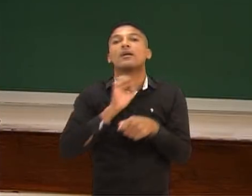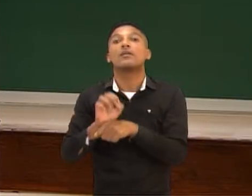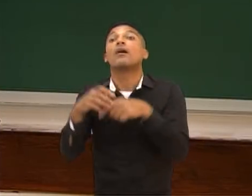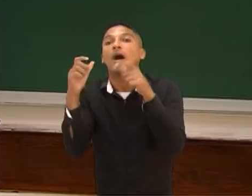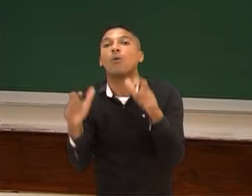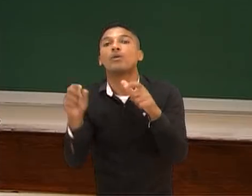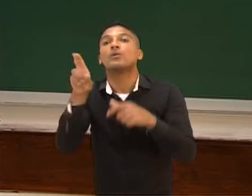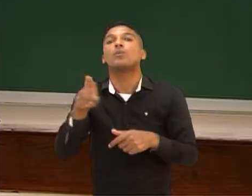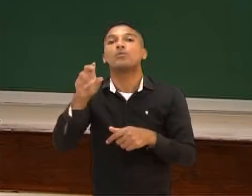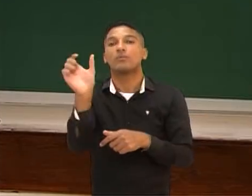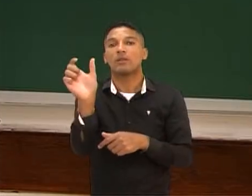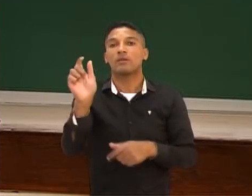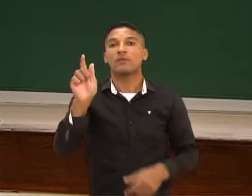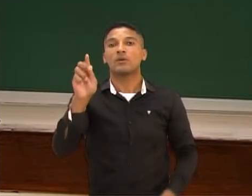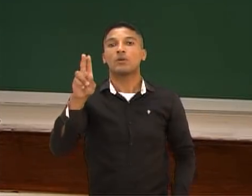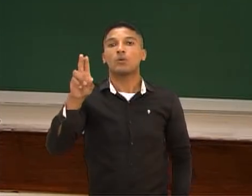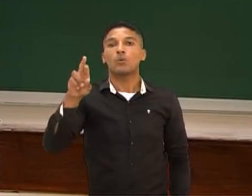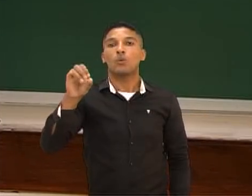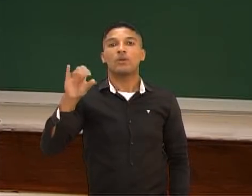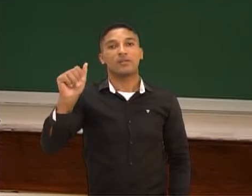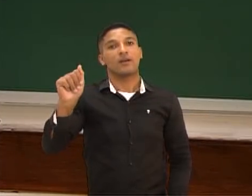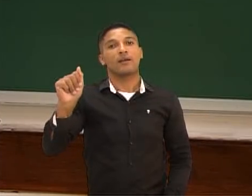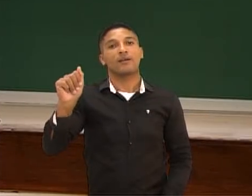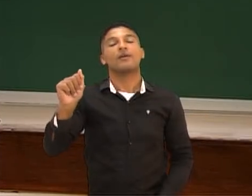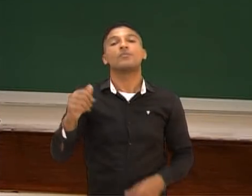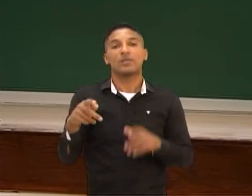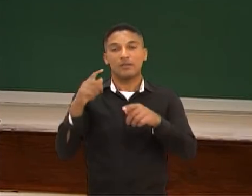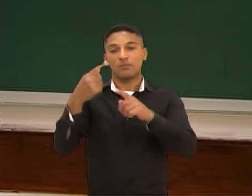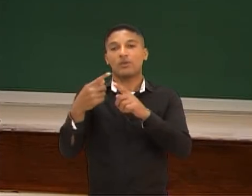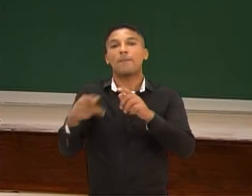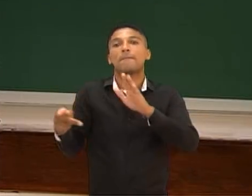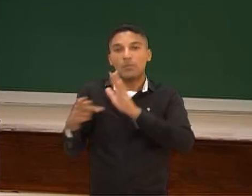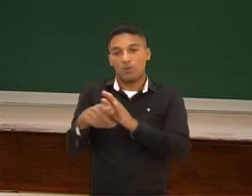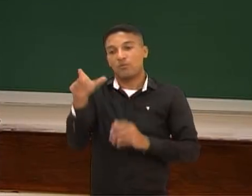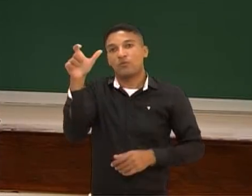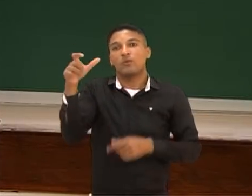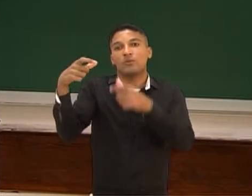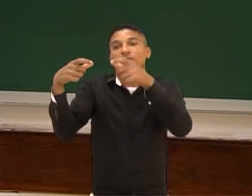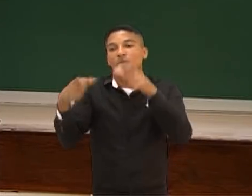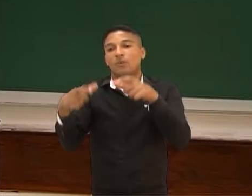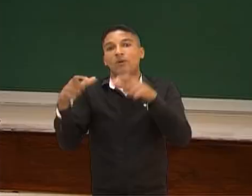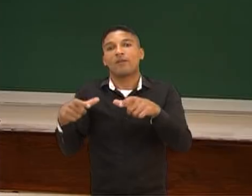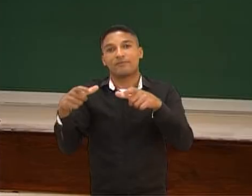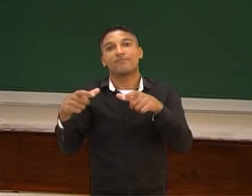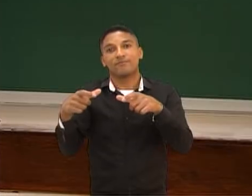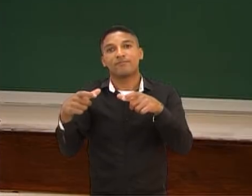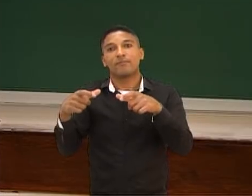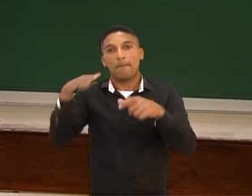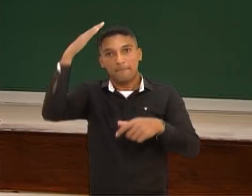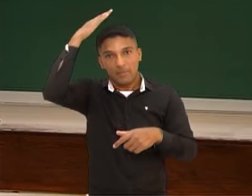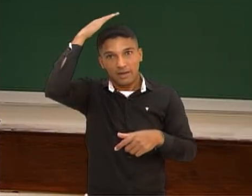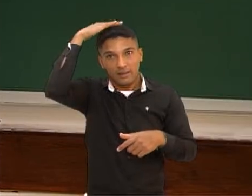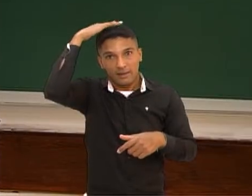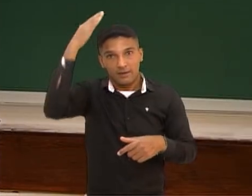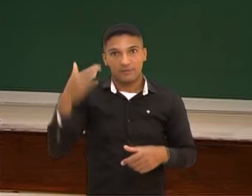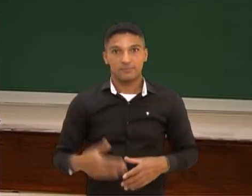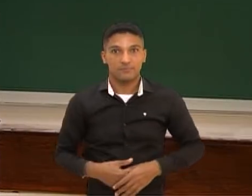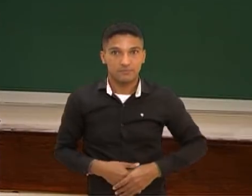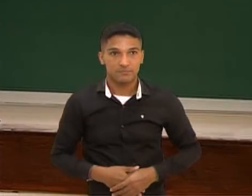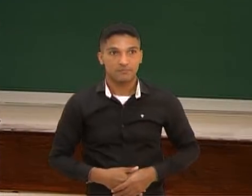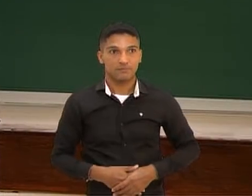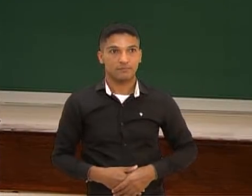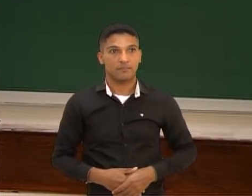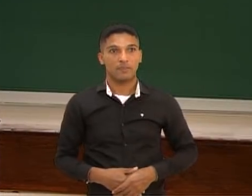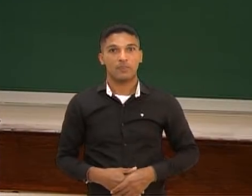em vários supermercados, armazéns, locais que vendem refrigerantes, né? Então, embaixo está escrito o sabor daqui